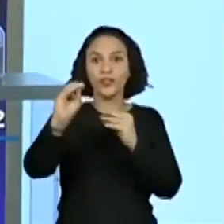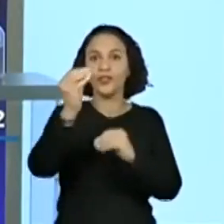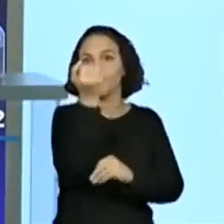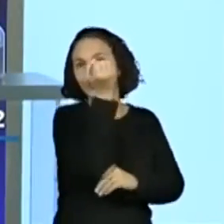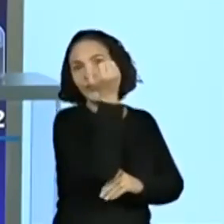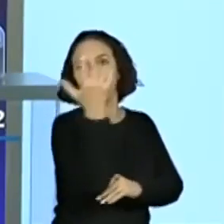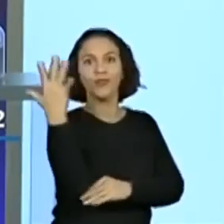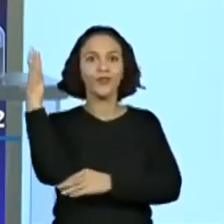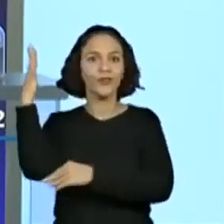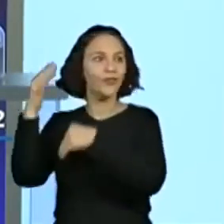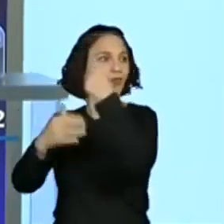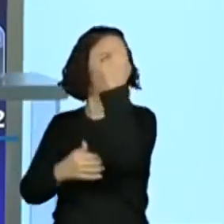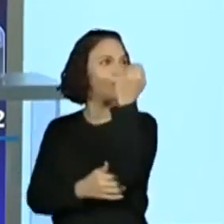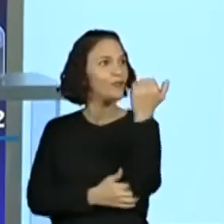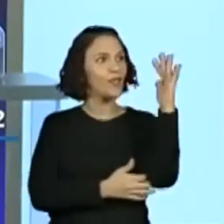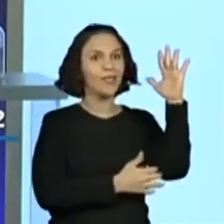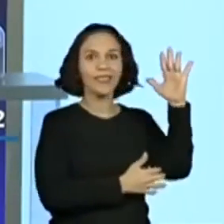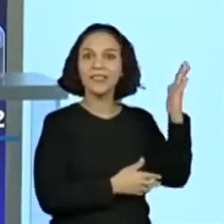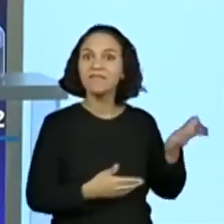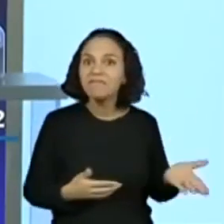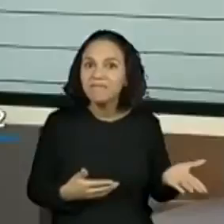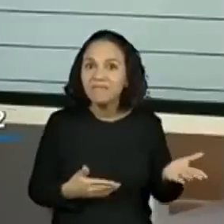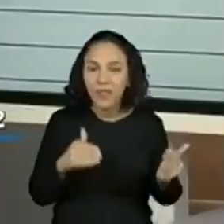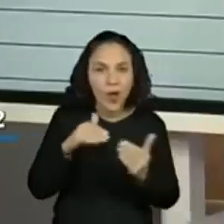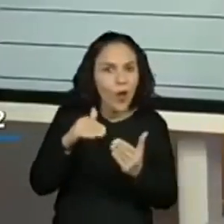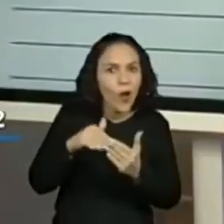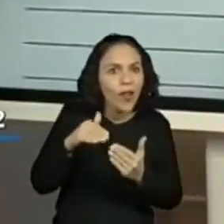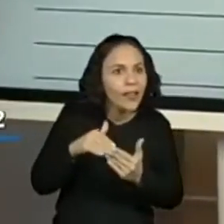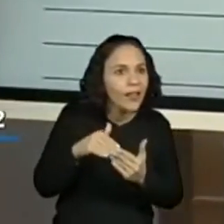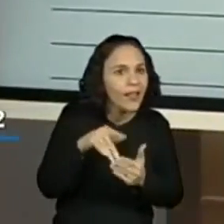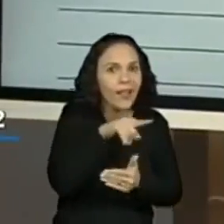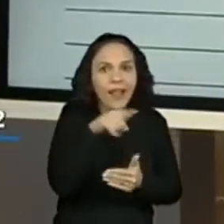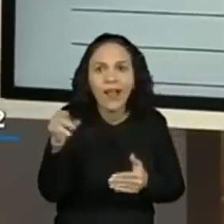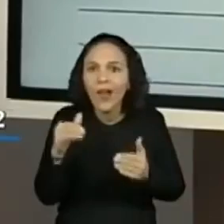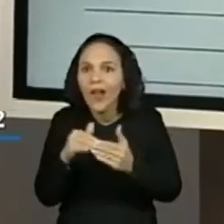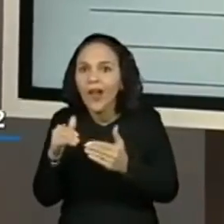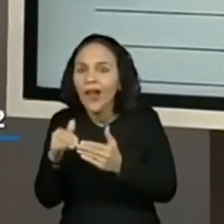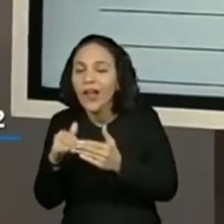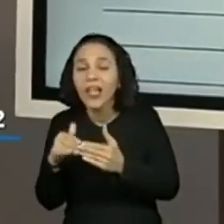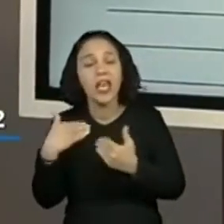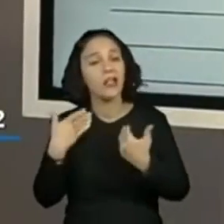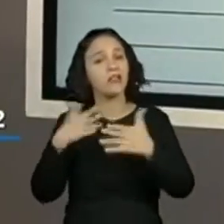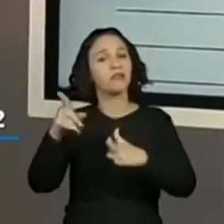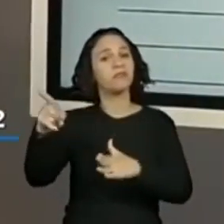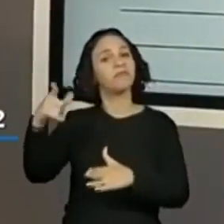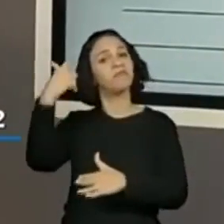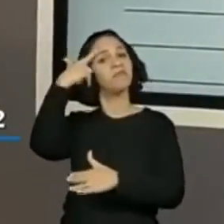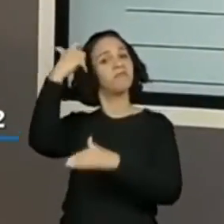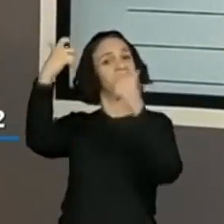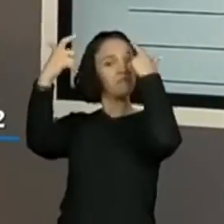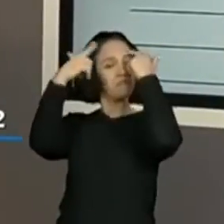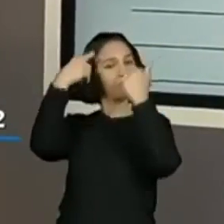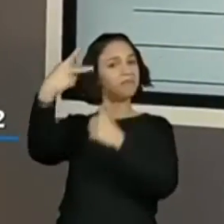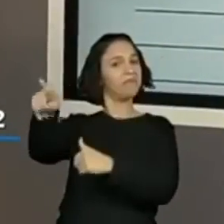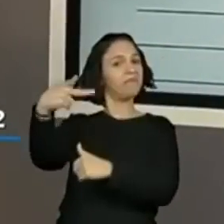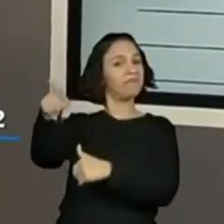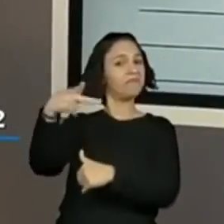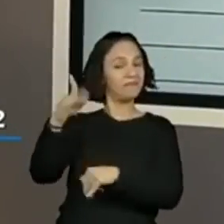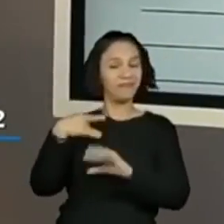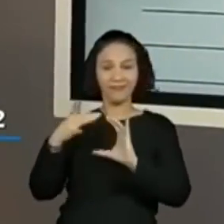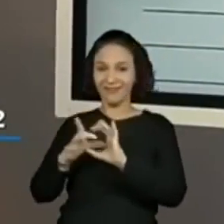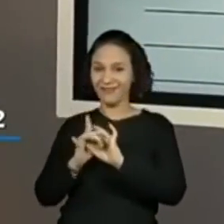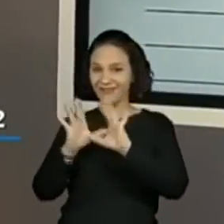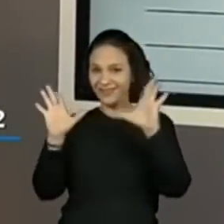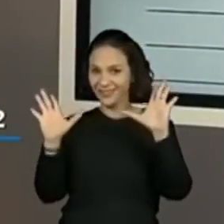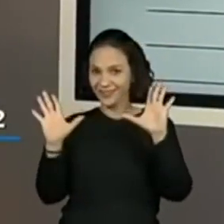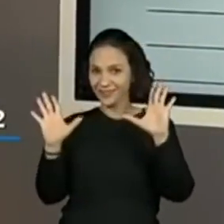floresta. Concorda com a professora Kelly? Concordo? Eu tô dando asas para a imaginação da professora Kelly. Então,